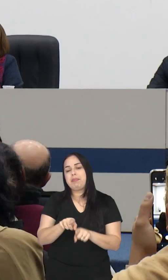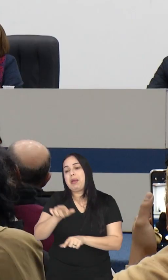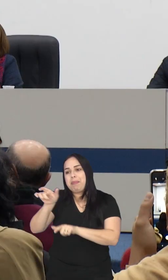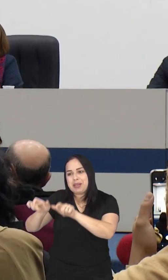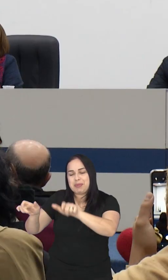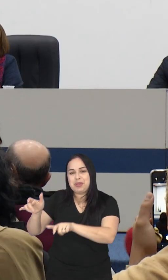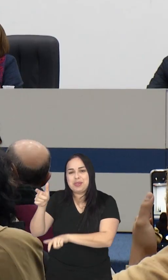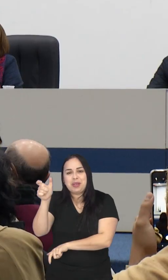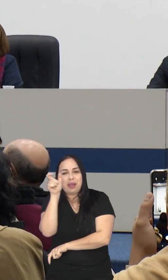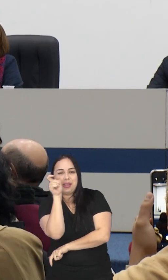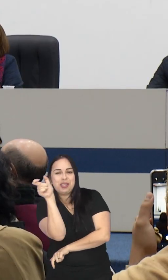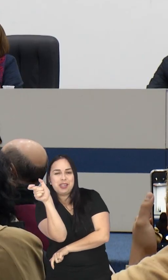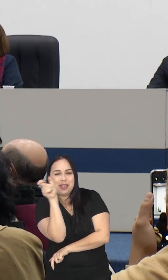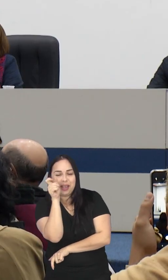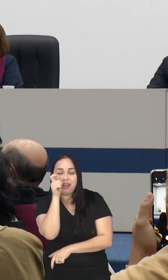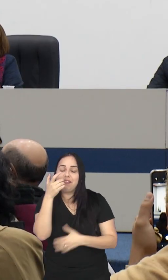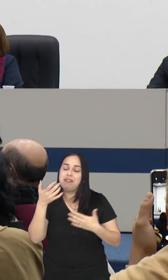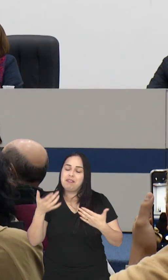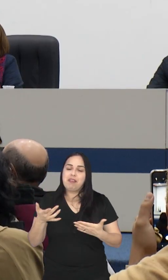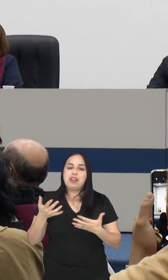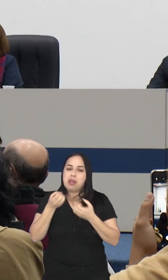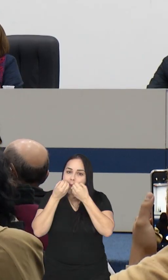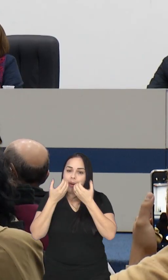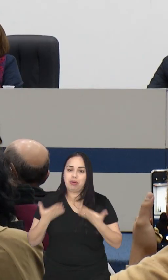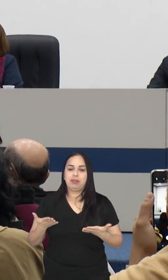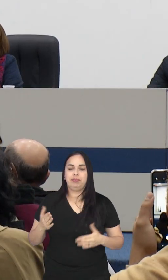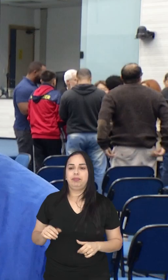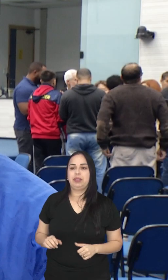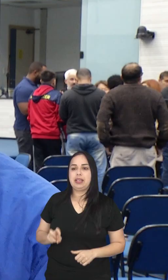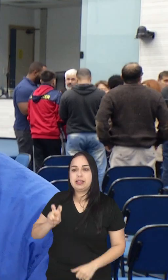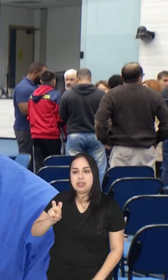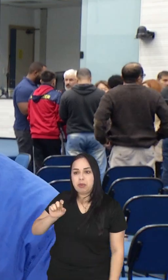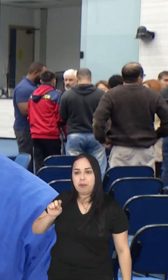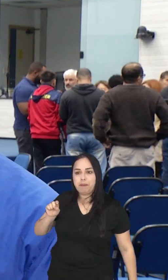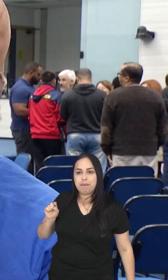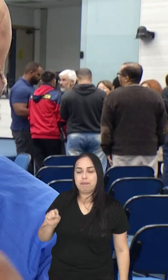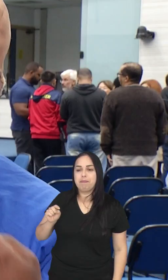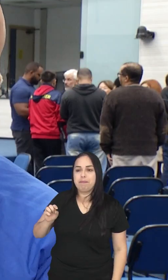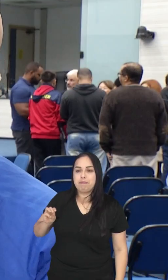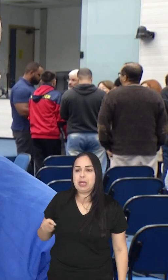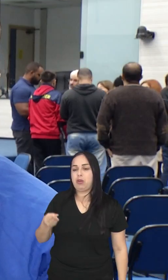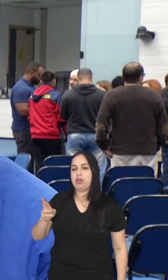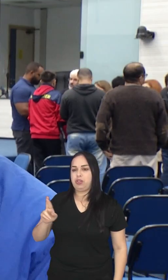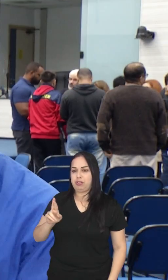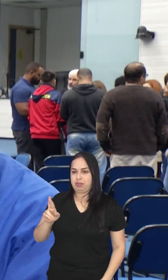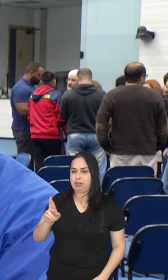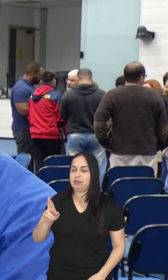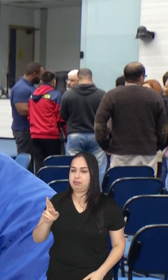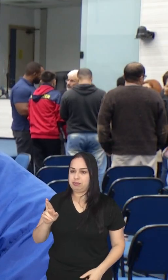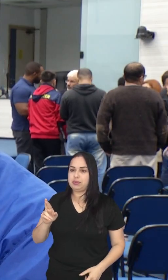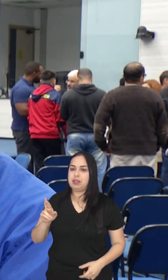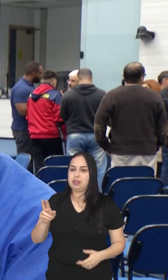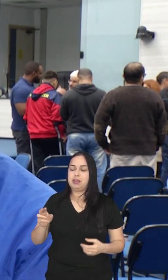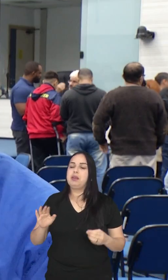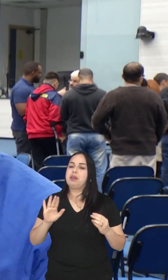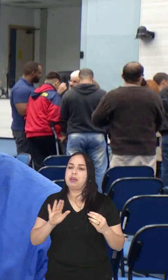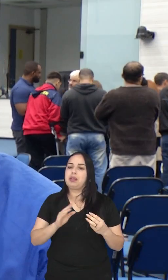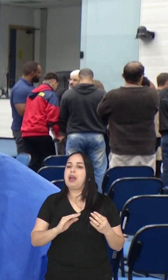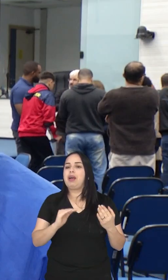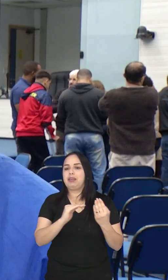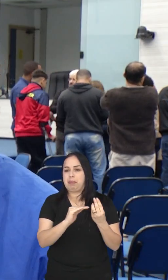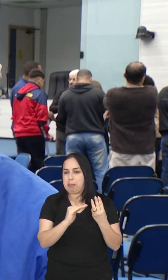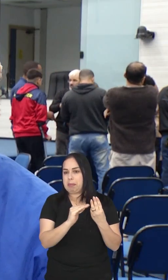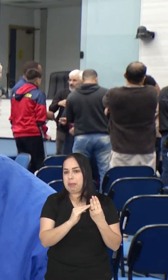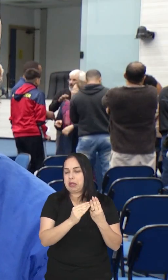como para o público que consomem essas Produções são cinco milhões quatro vezes o valor do Fundo Municipal de Cultura